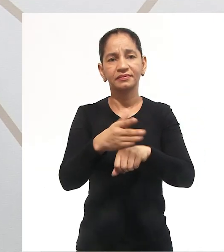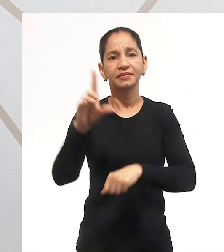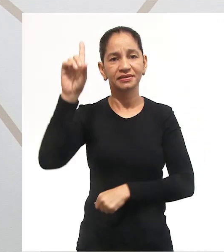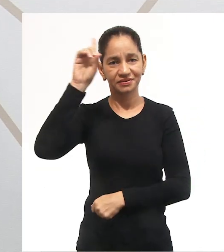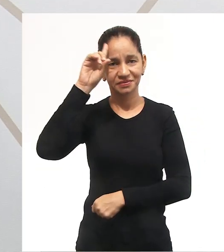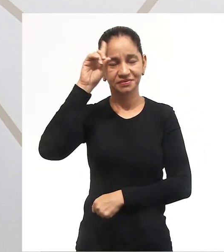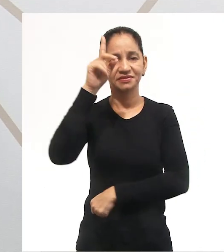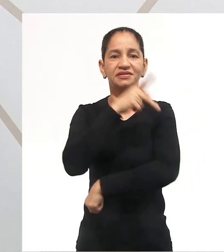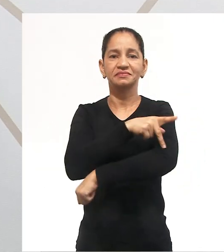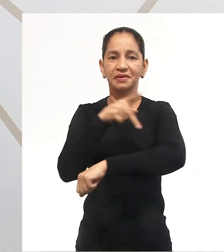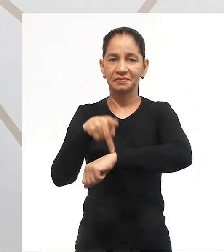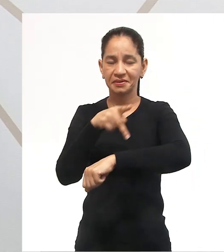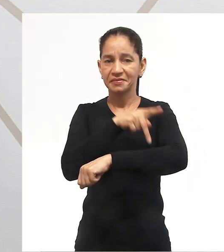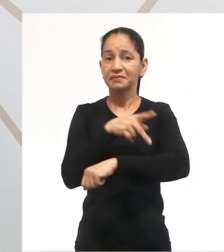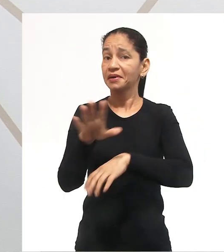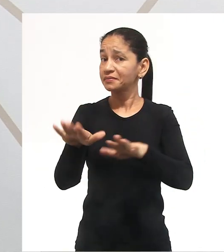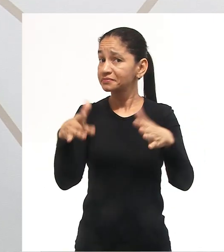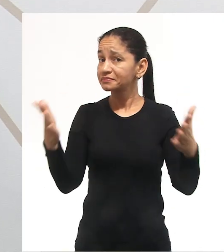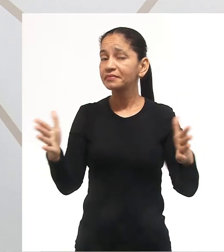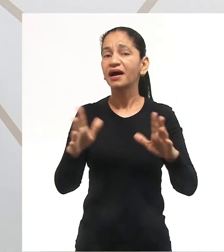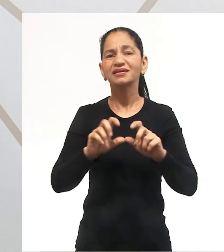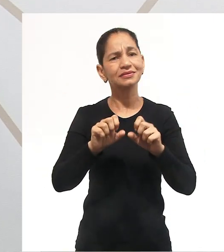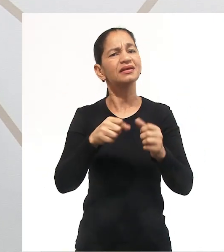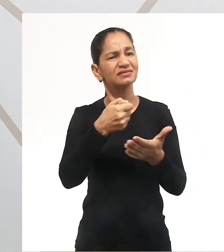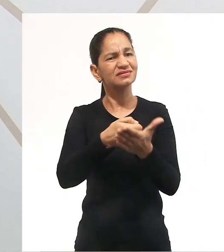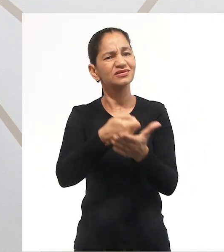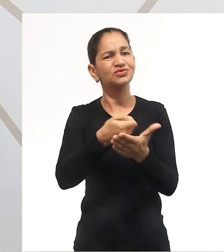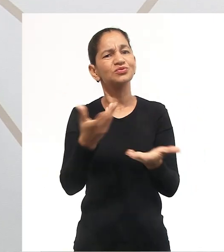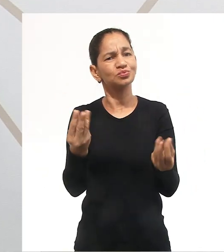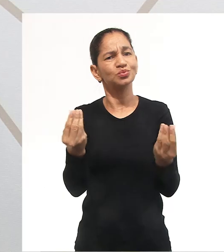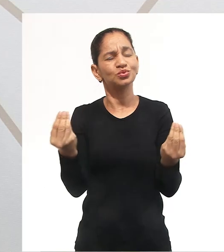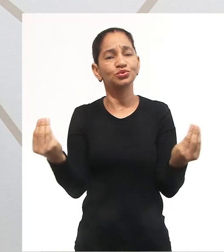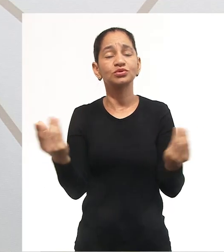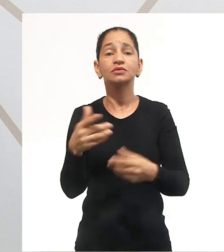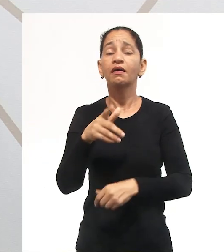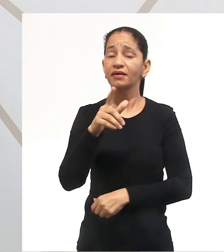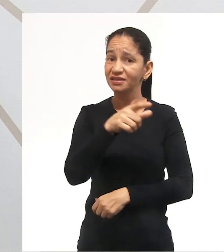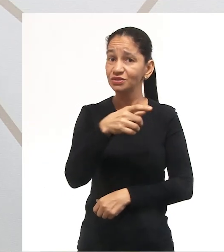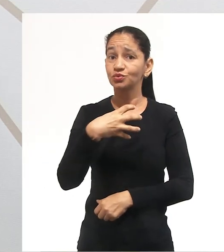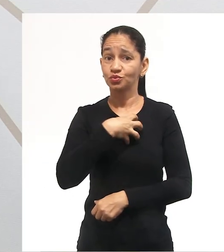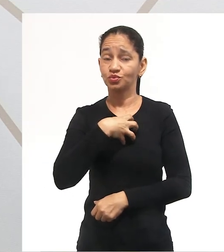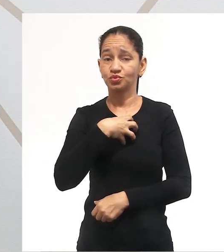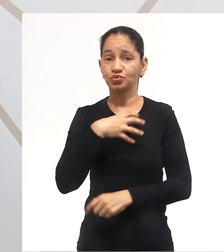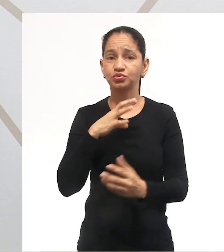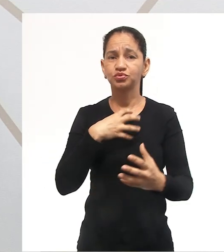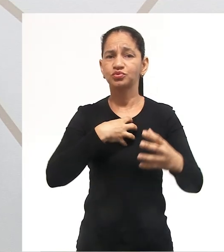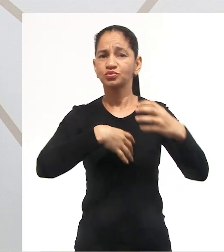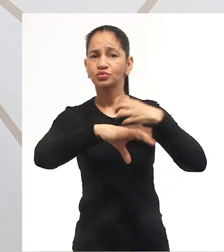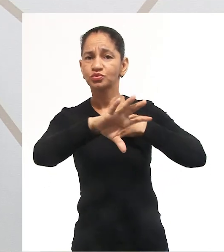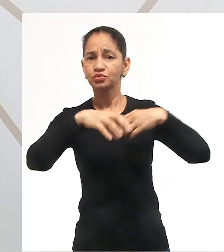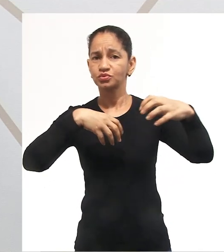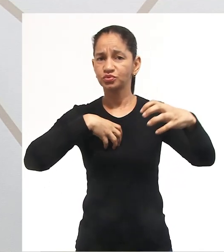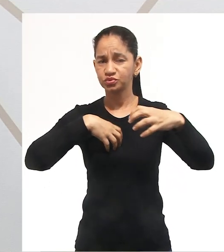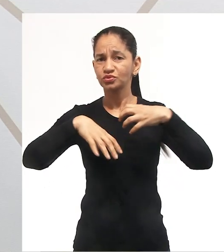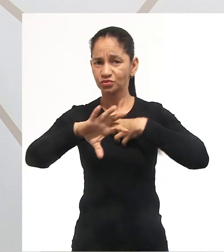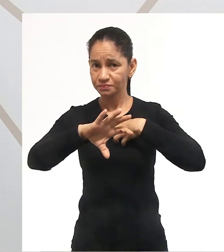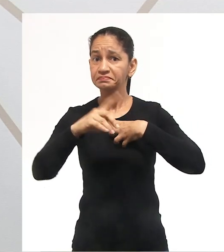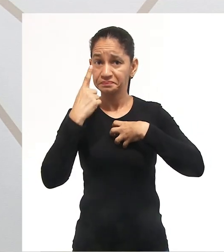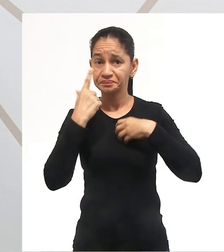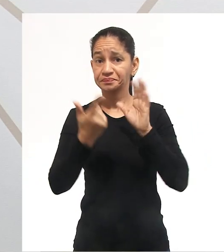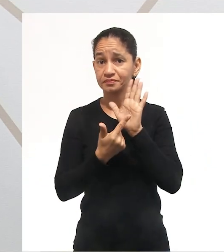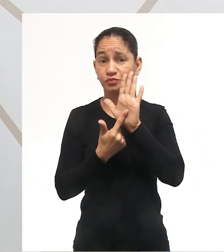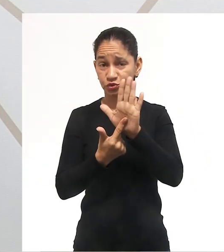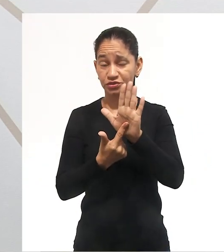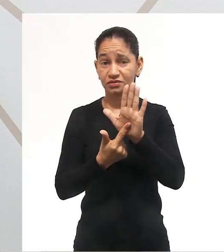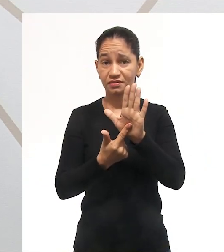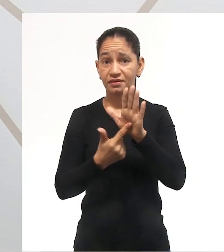pedagógica exige, e eu creio que esse episódio, ele não só tem esse intuito de, apresentar